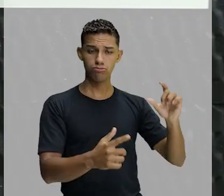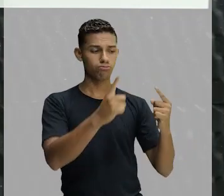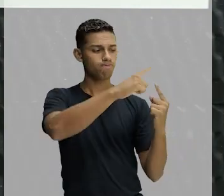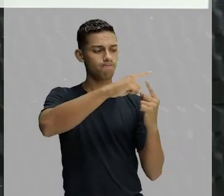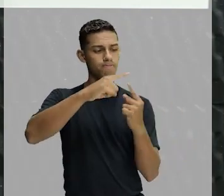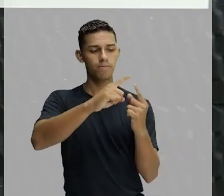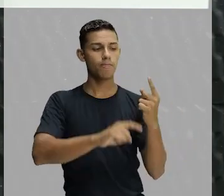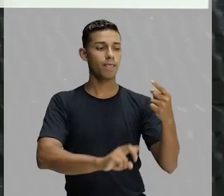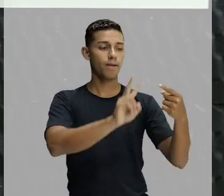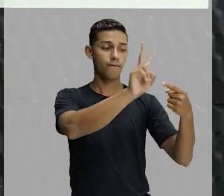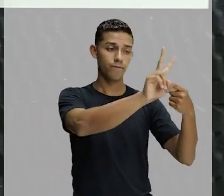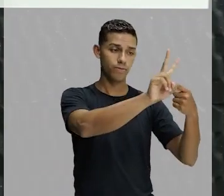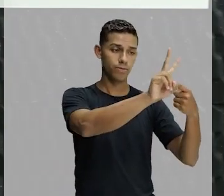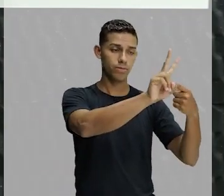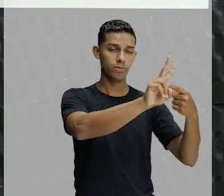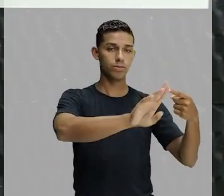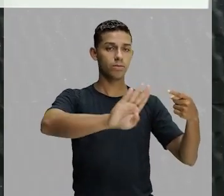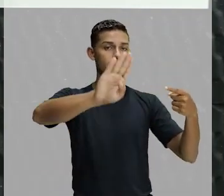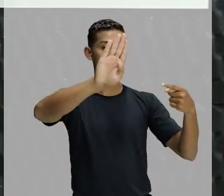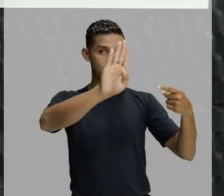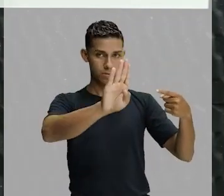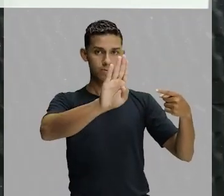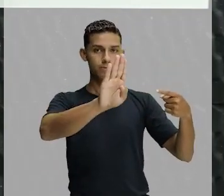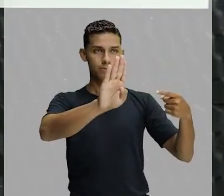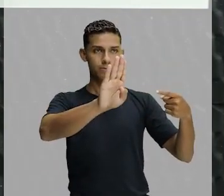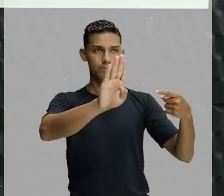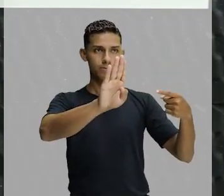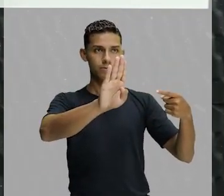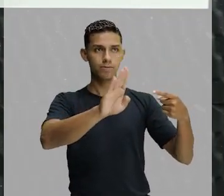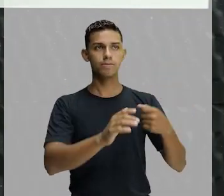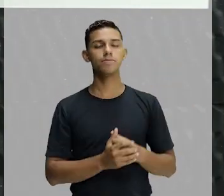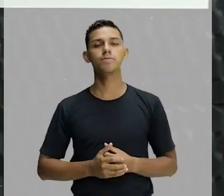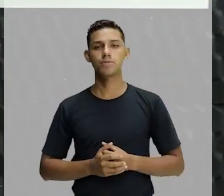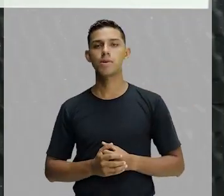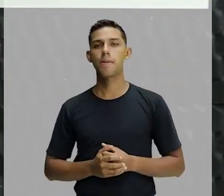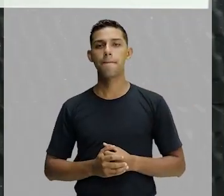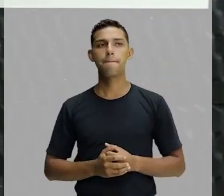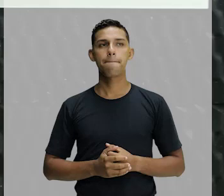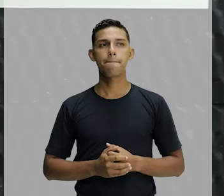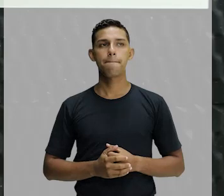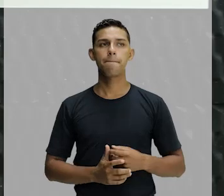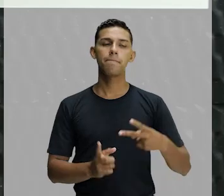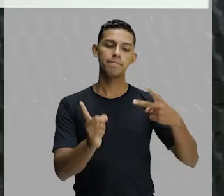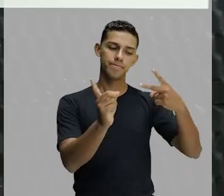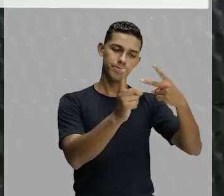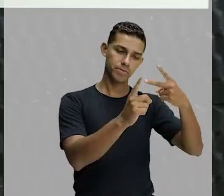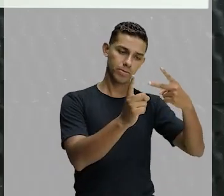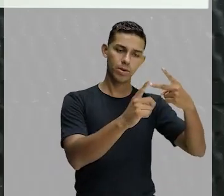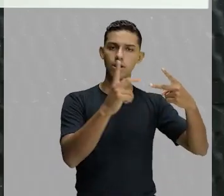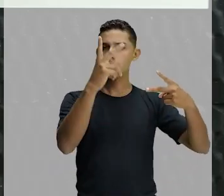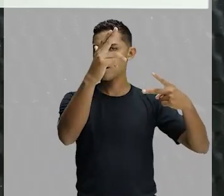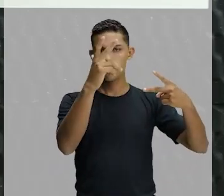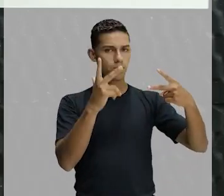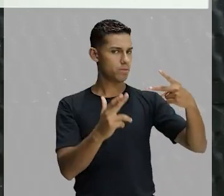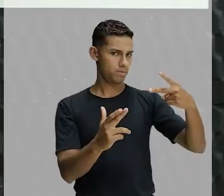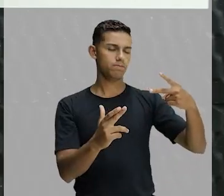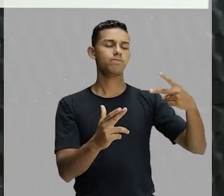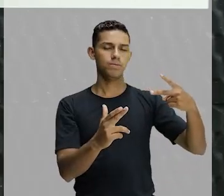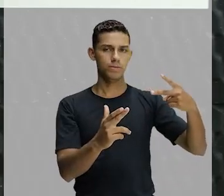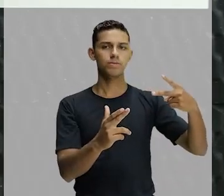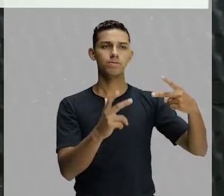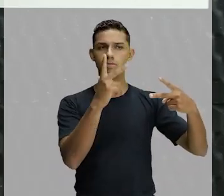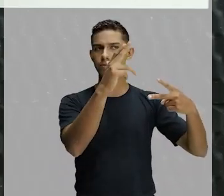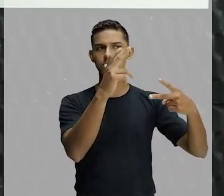alelo Vzão e gametas que carregam o alelo Bzão. Como esse outro aqui é igual, é a mesma coisa.